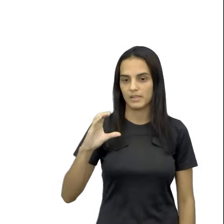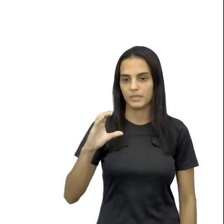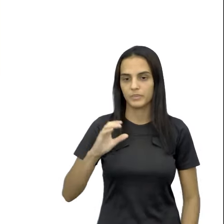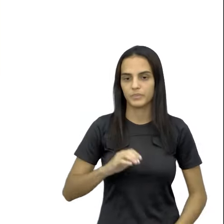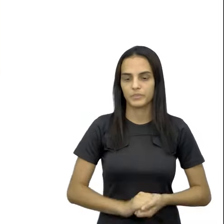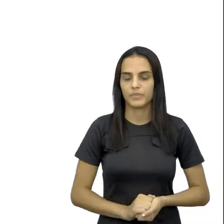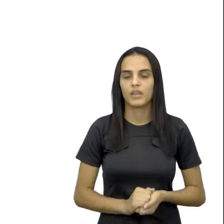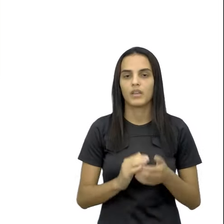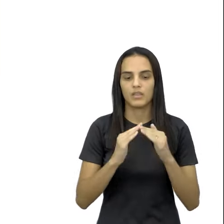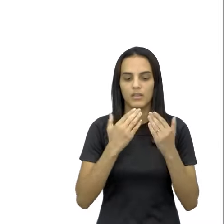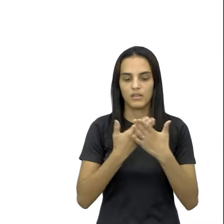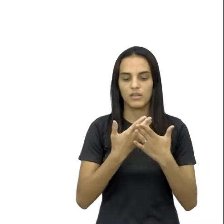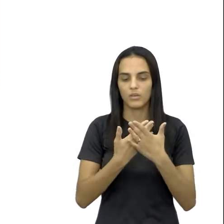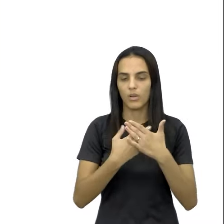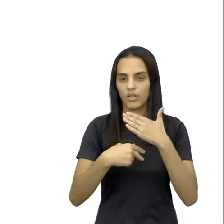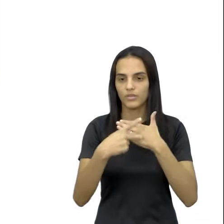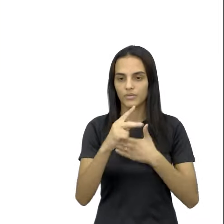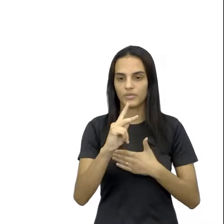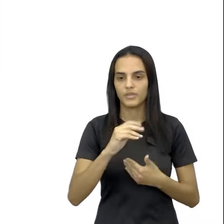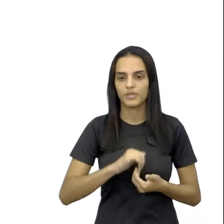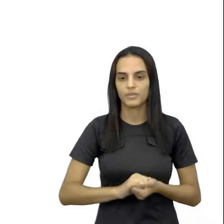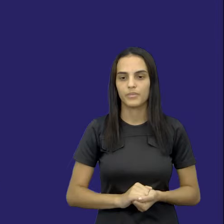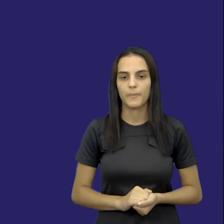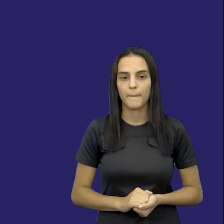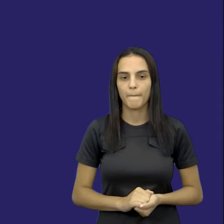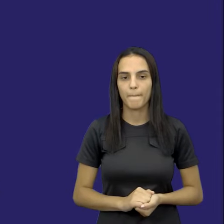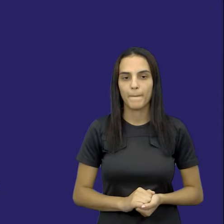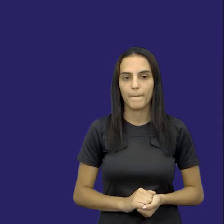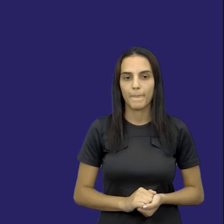aí das escolas de vocês.